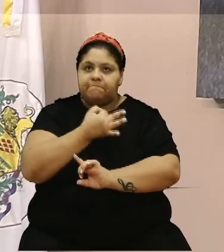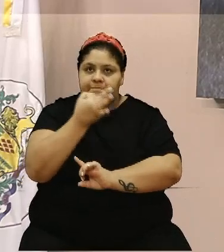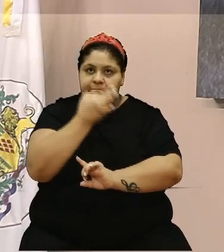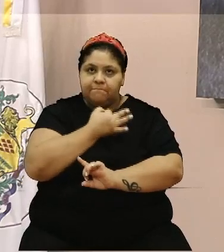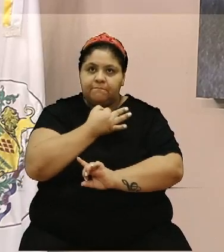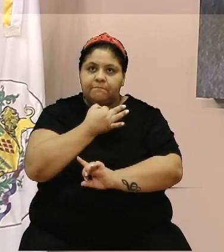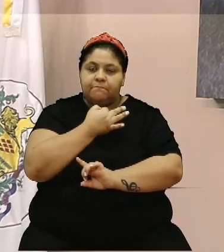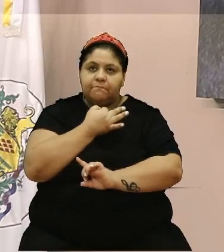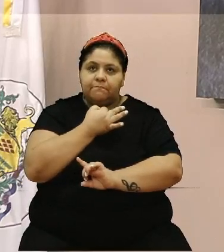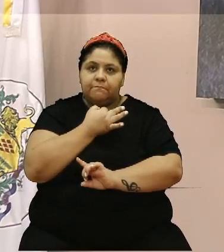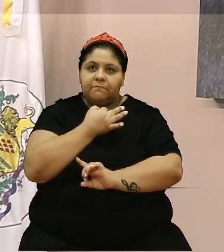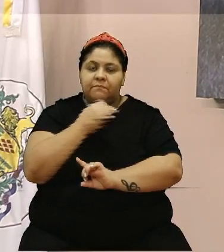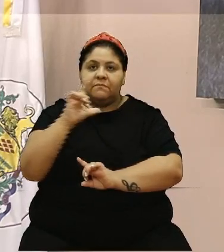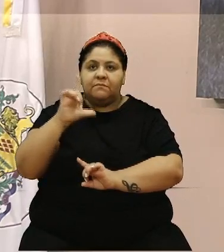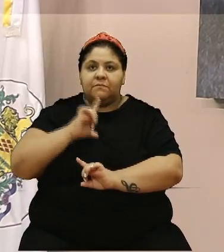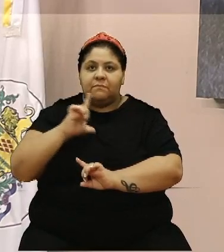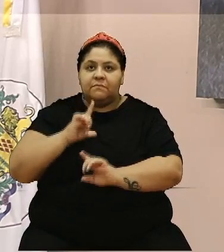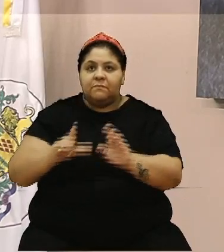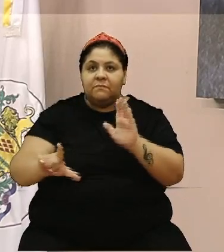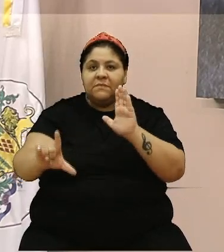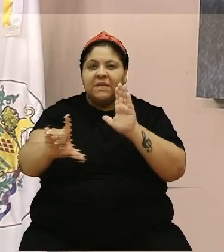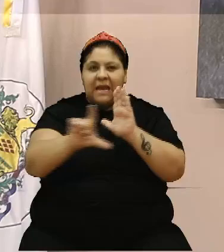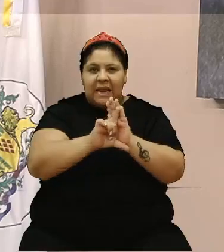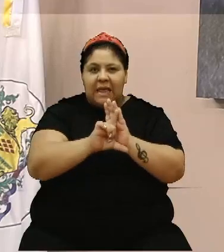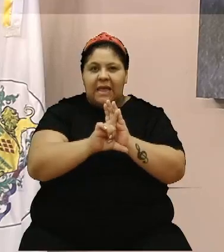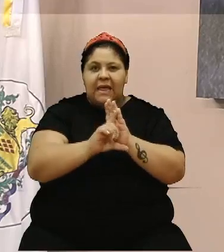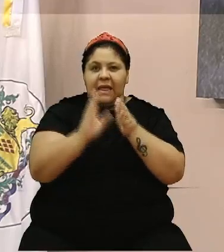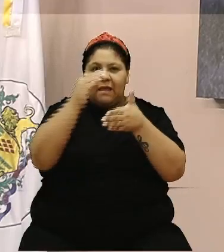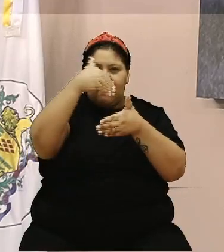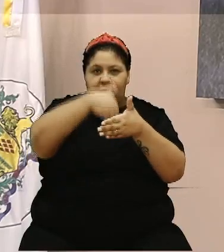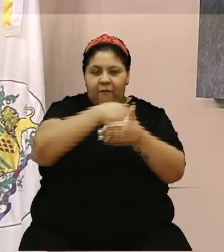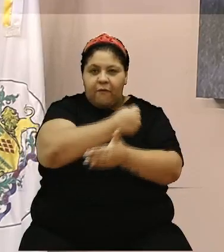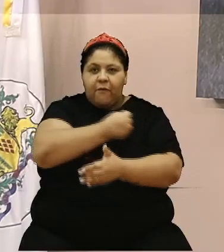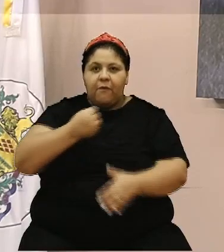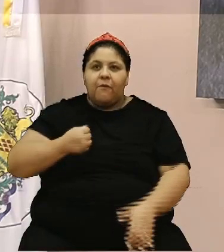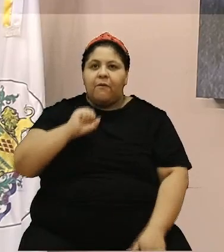Sul possui a Lei Ordinária número